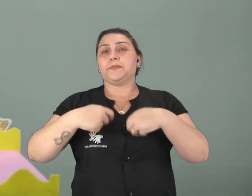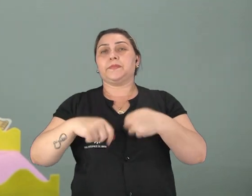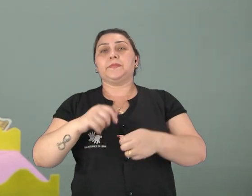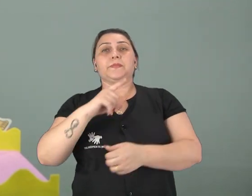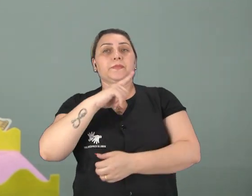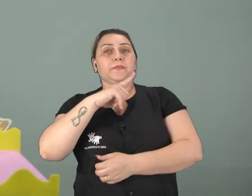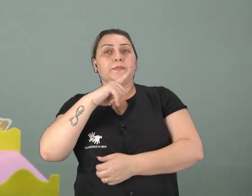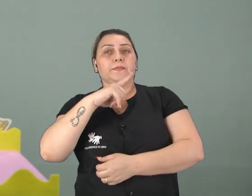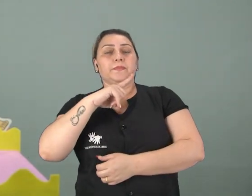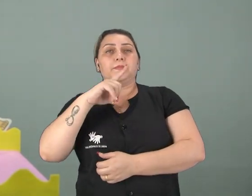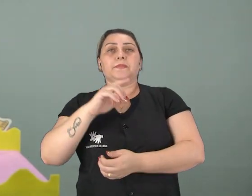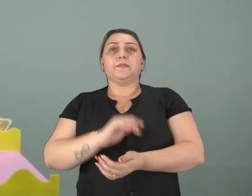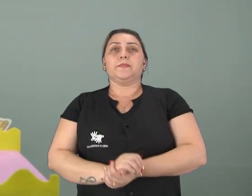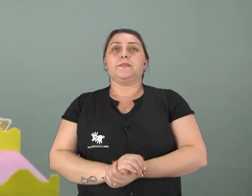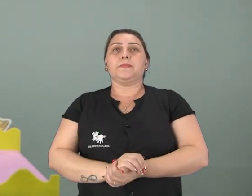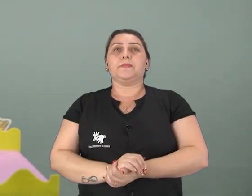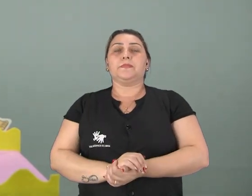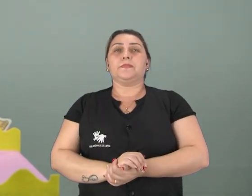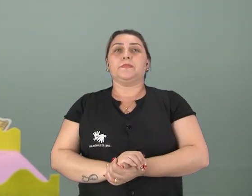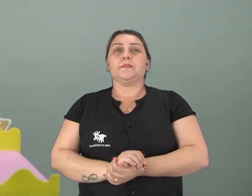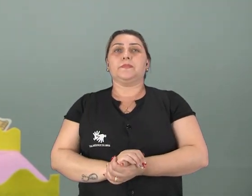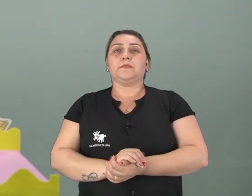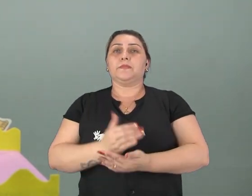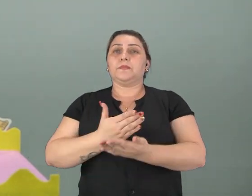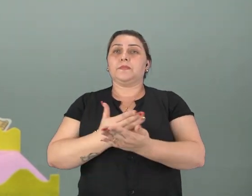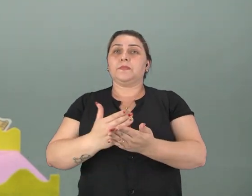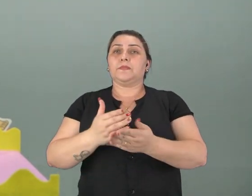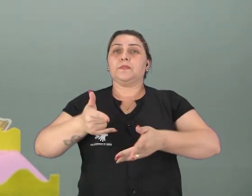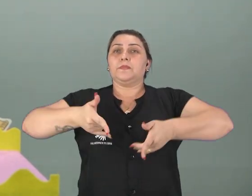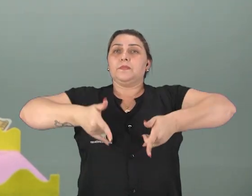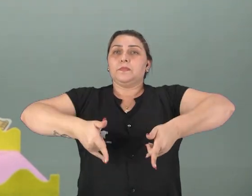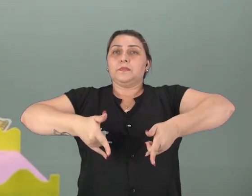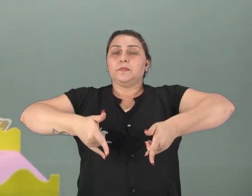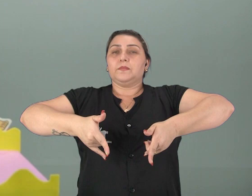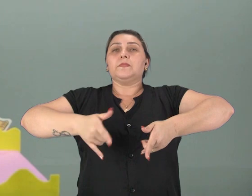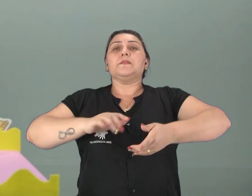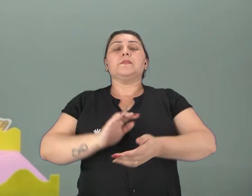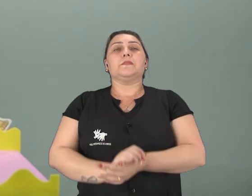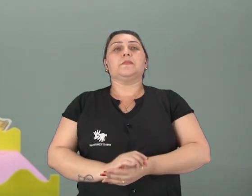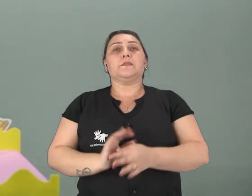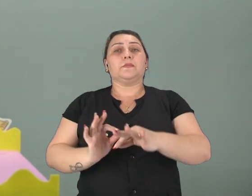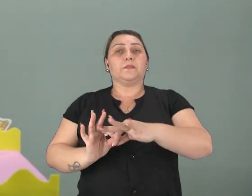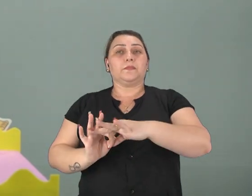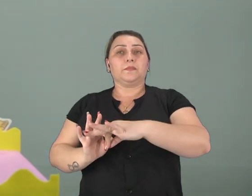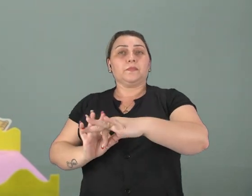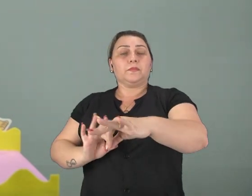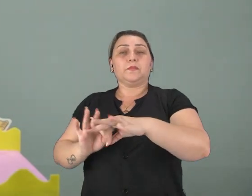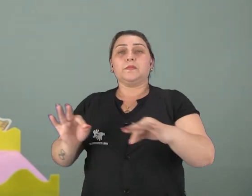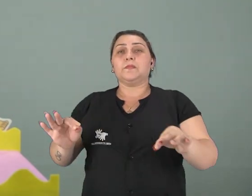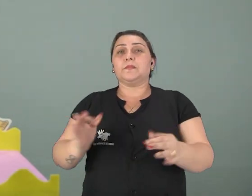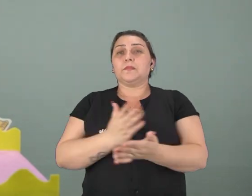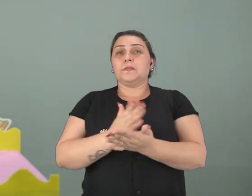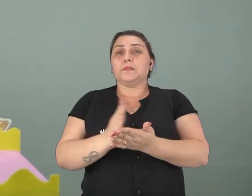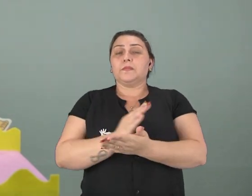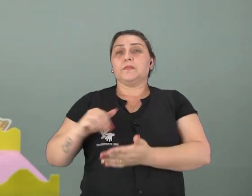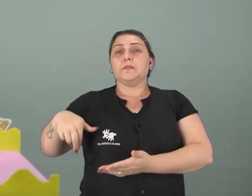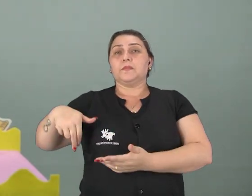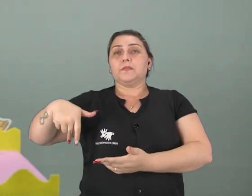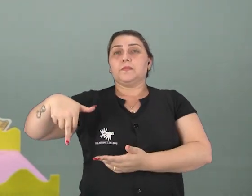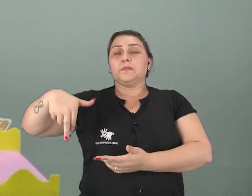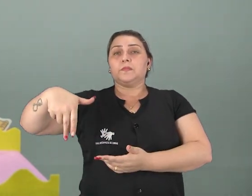precisaria ter a cabeceira da cama. Então, ele mediu alguns passos ali.